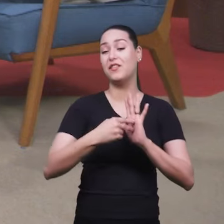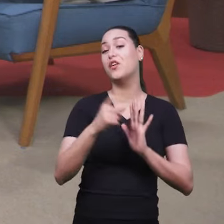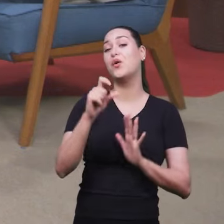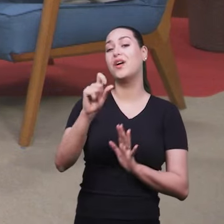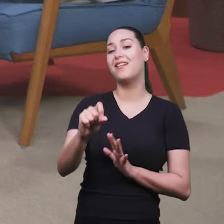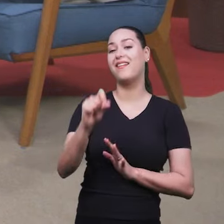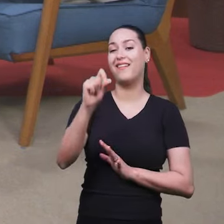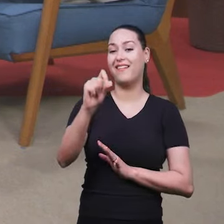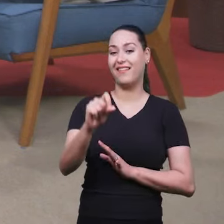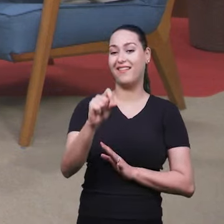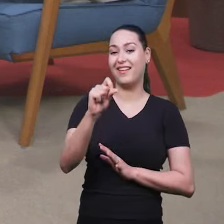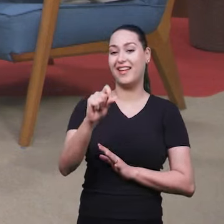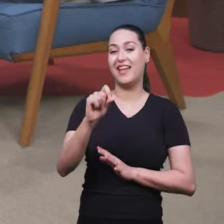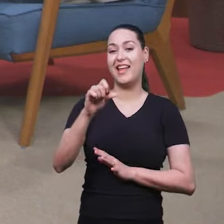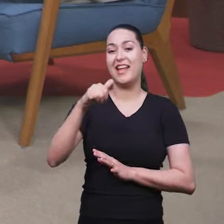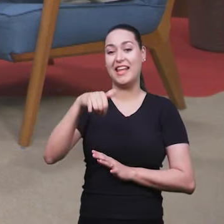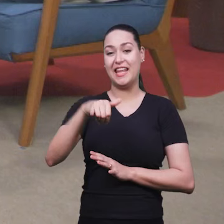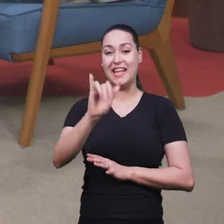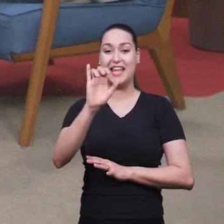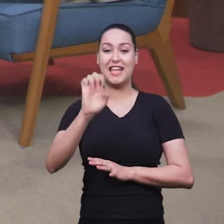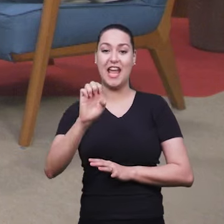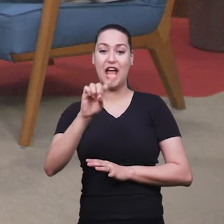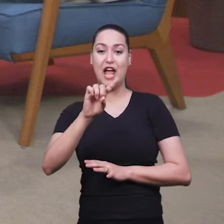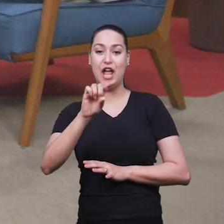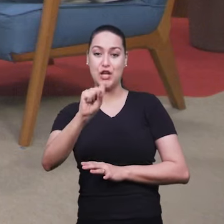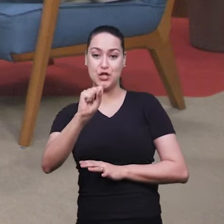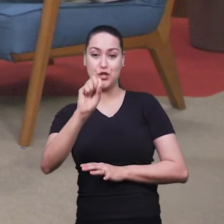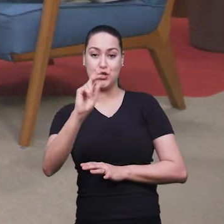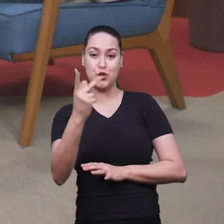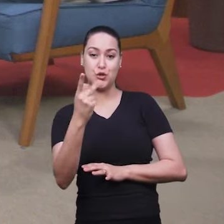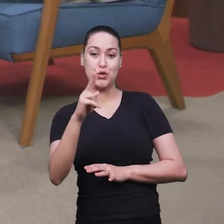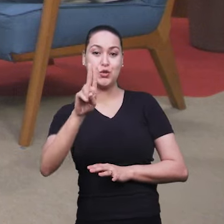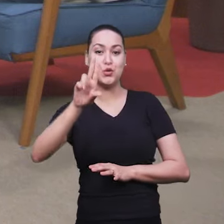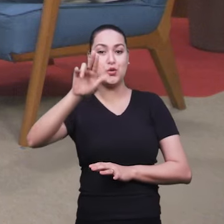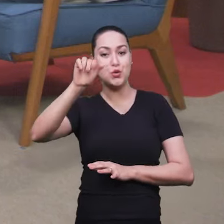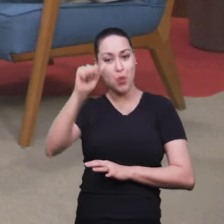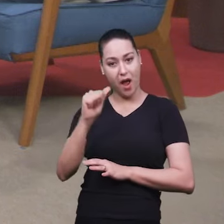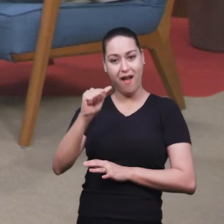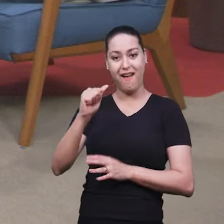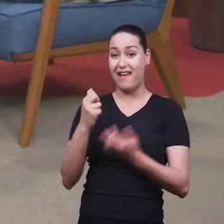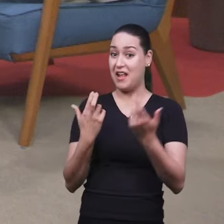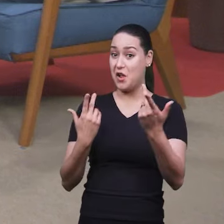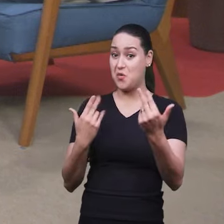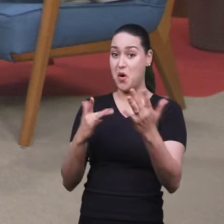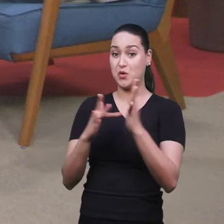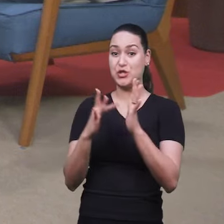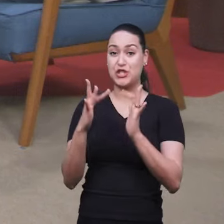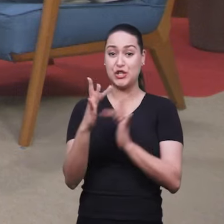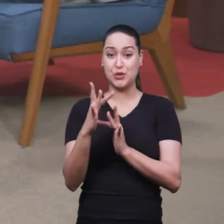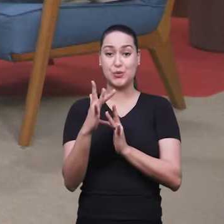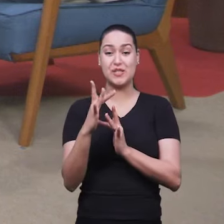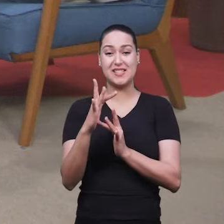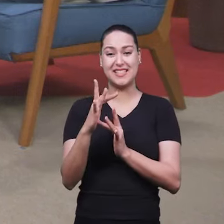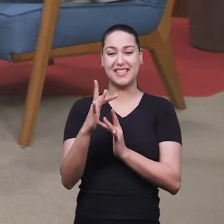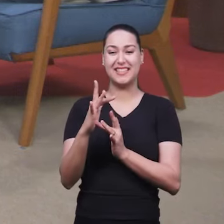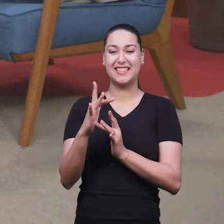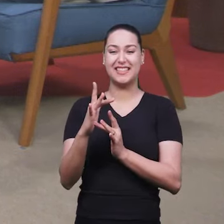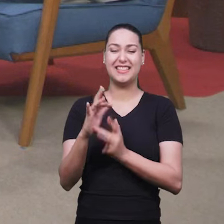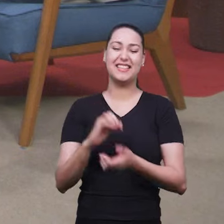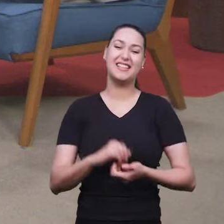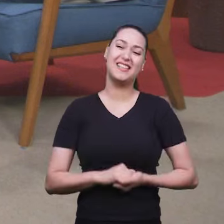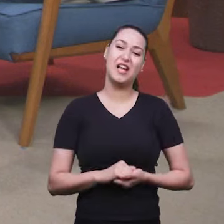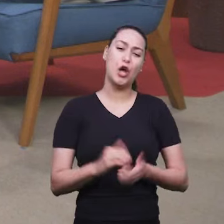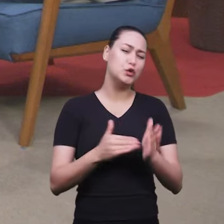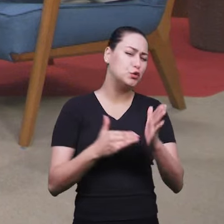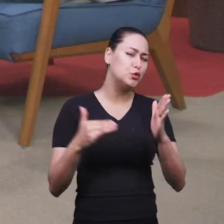Não lembro. Yeshua. Yeshua. Ah, É a mesma base de Jesus. Exatamente. que coisa, hein? Não é coincidência. Não,